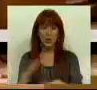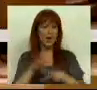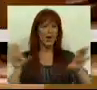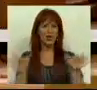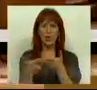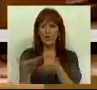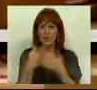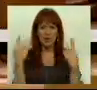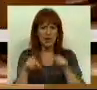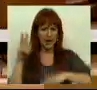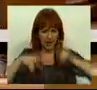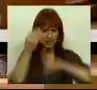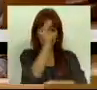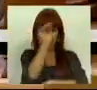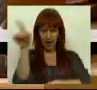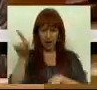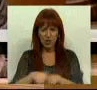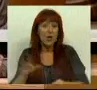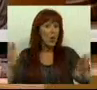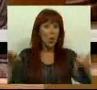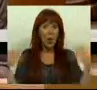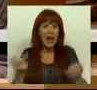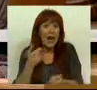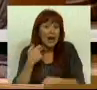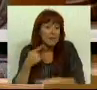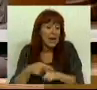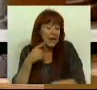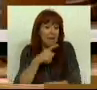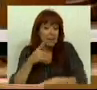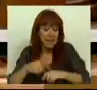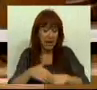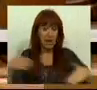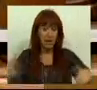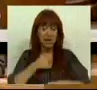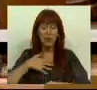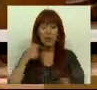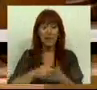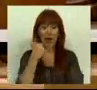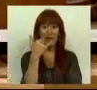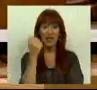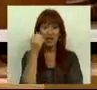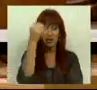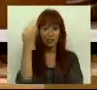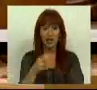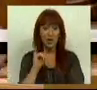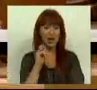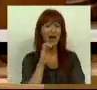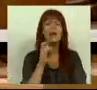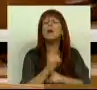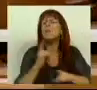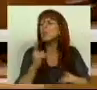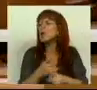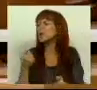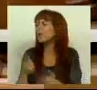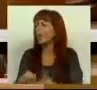grandes grupos económicos e financeiros. Qualquer micro, pequena ou média empresa paga 25% de IRC. E por que